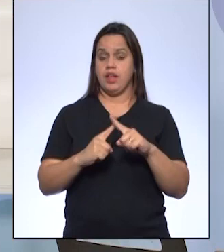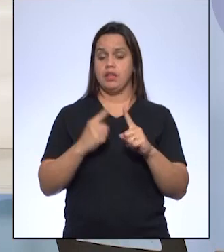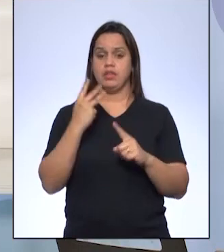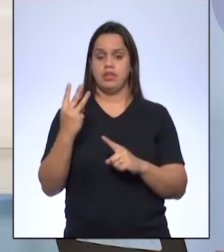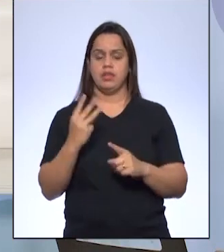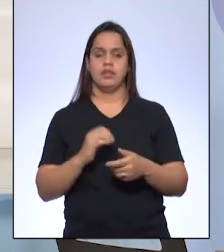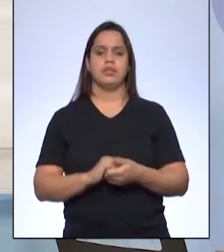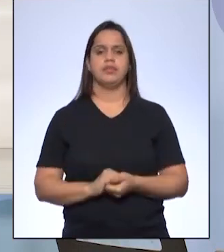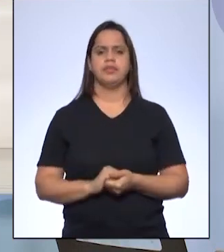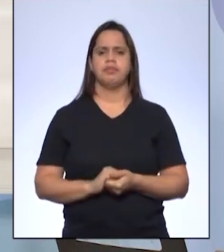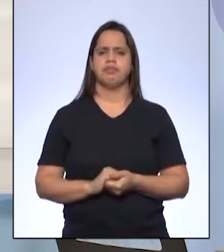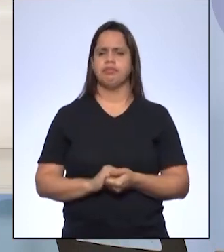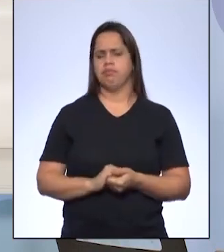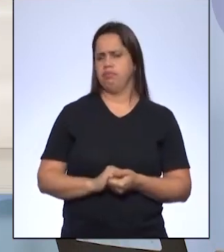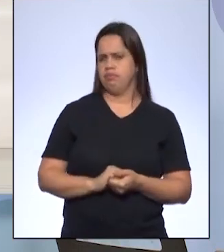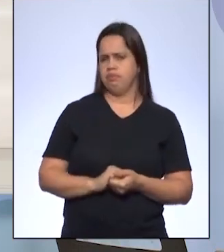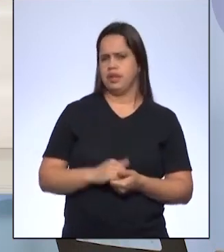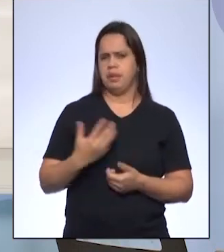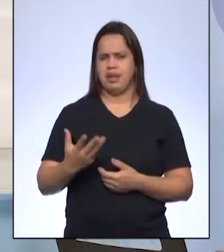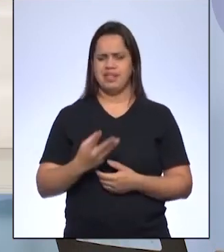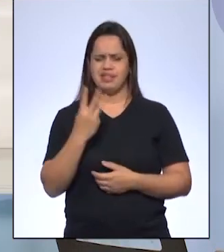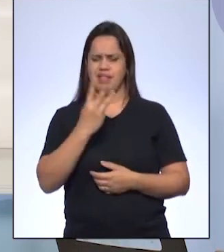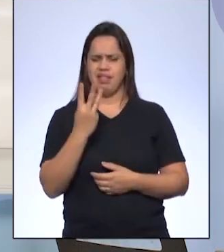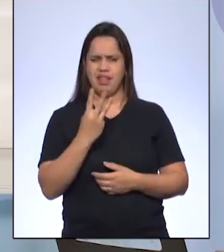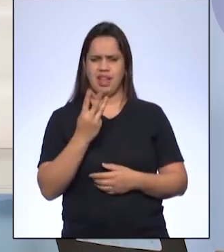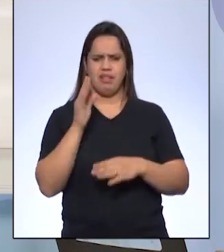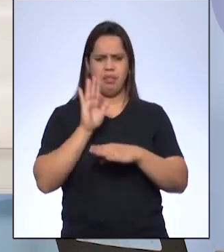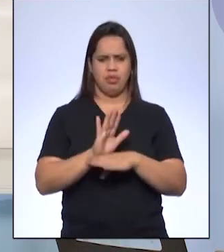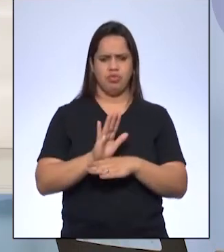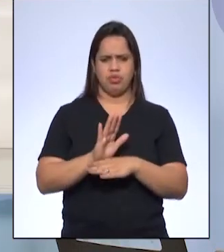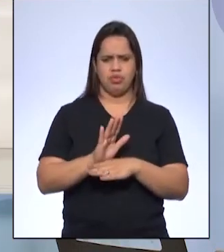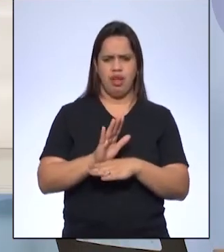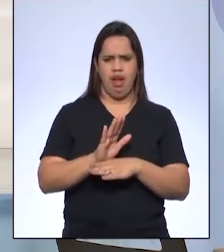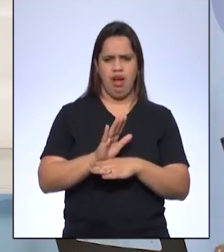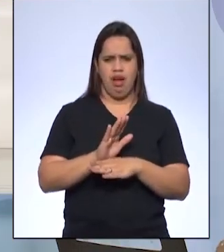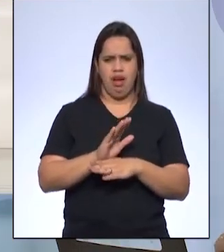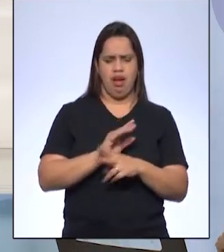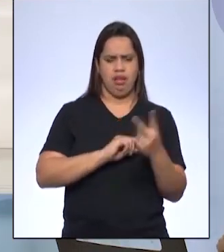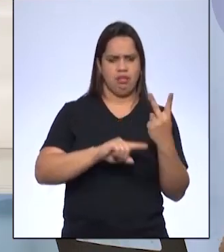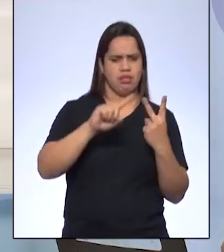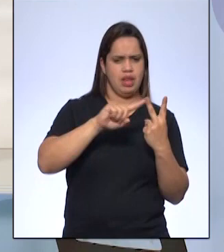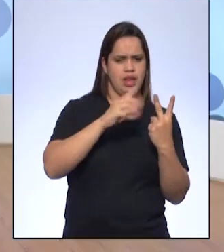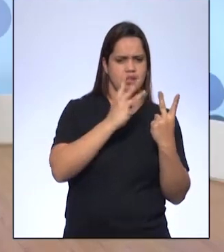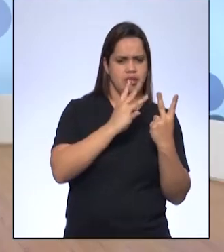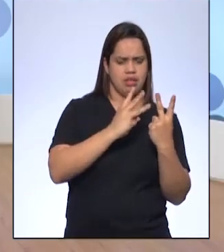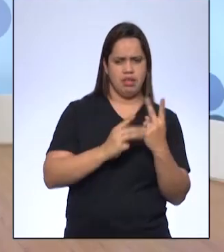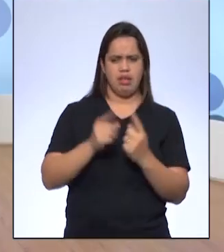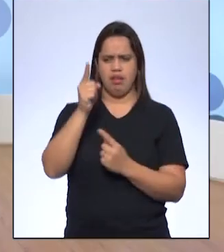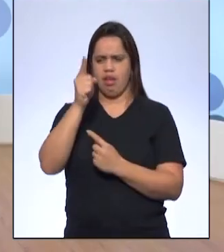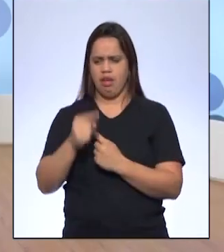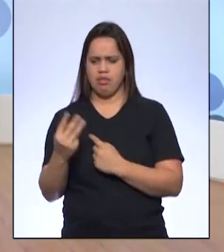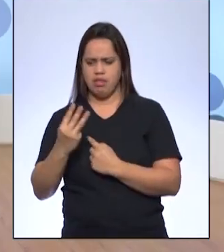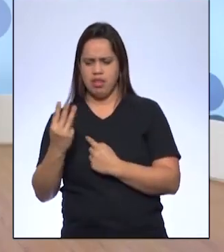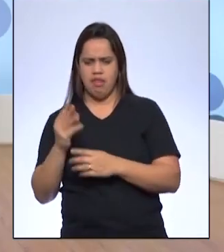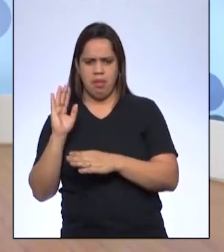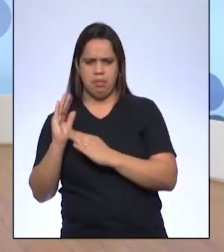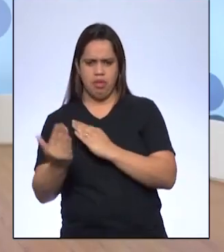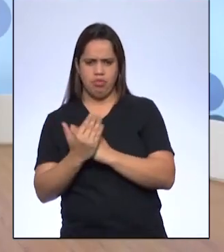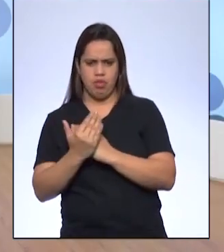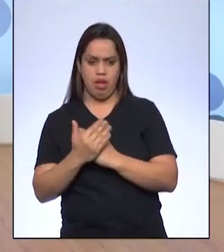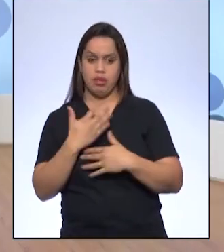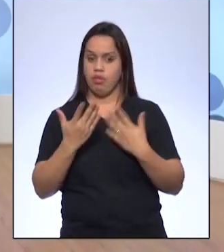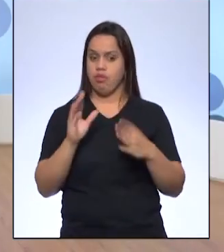3. Nossa, será que esse 3 vai me ajudar com esse 3 daqui, Osmar? Eu tenho certeza, Alessandra. Não é? Então, o que eu vou fazer